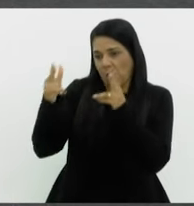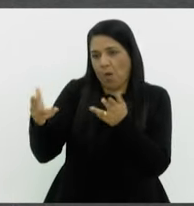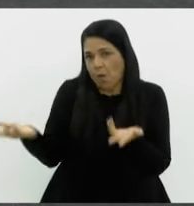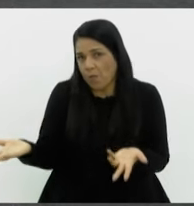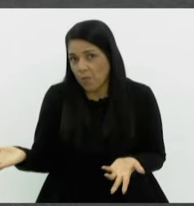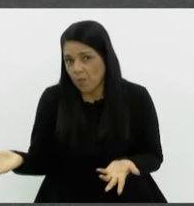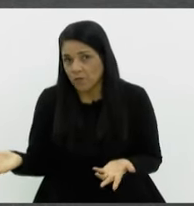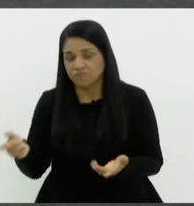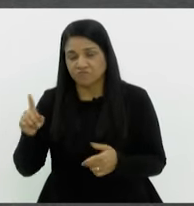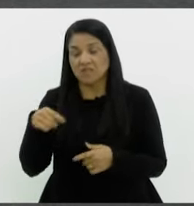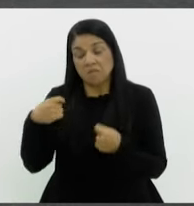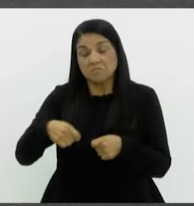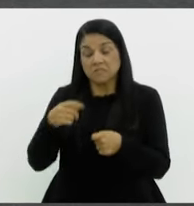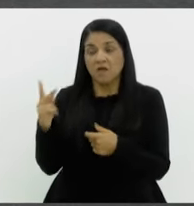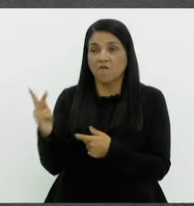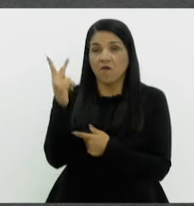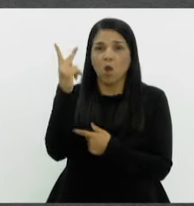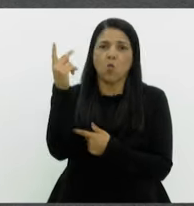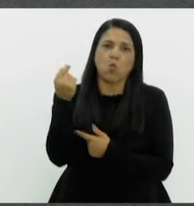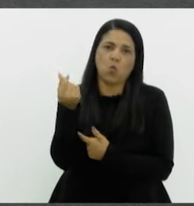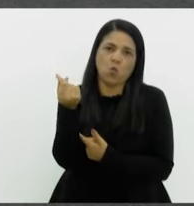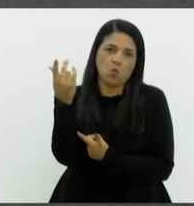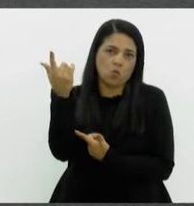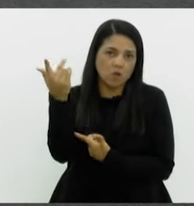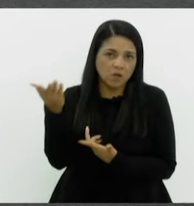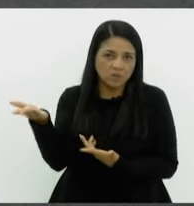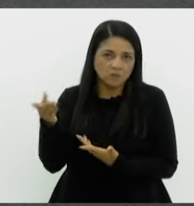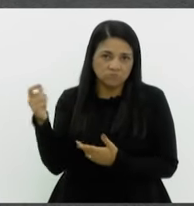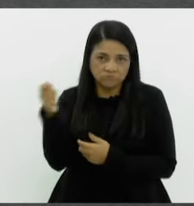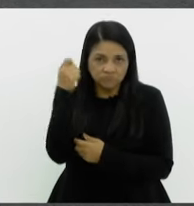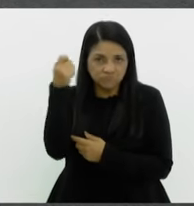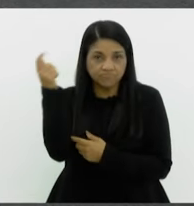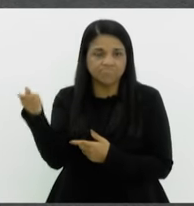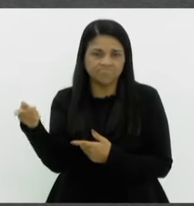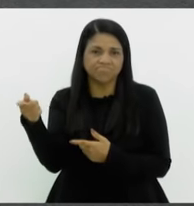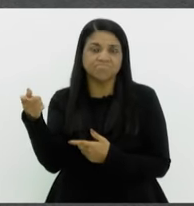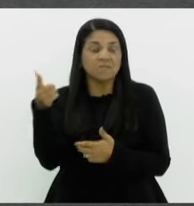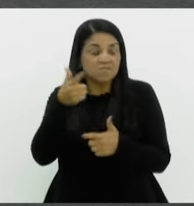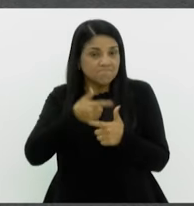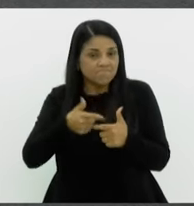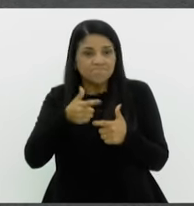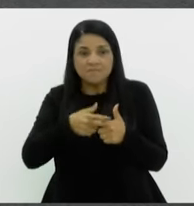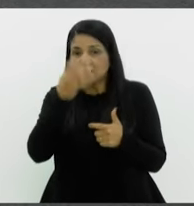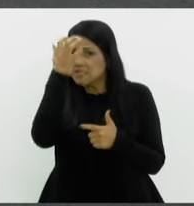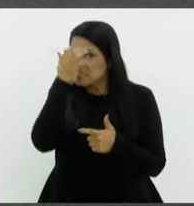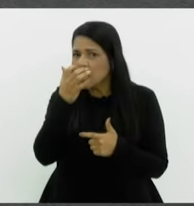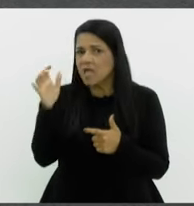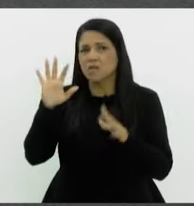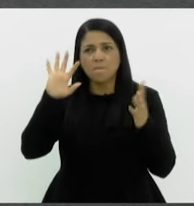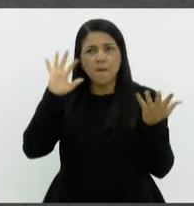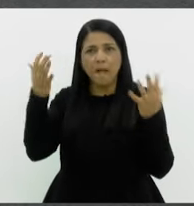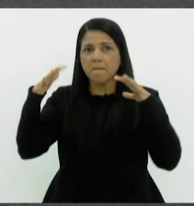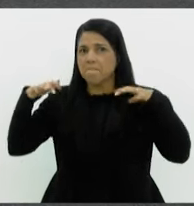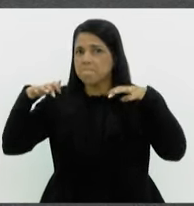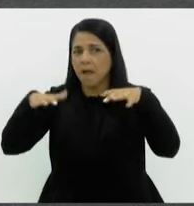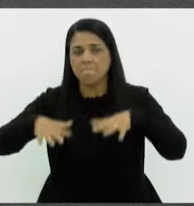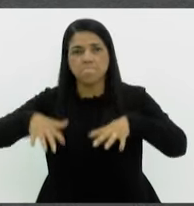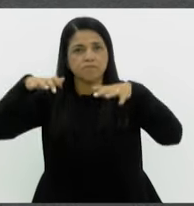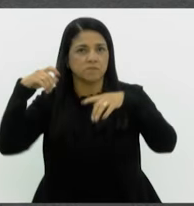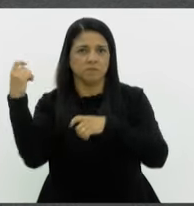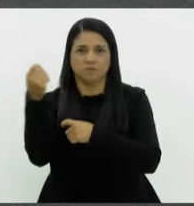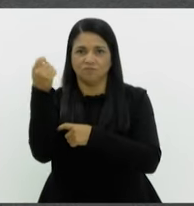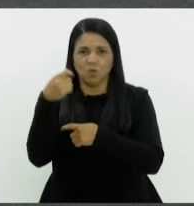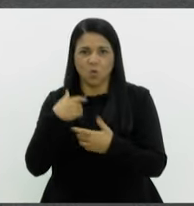precisa, né? Infelizmente, uma coisa muito desastrosa aconteceu ali. Então, não é qualquer quantia que a gente